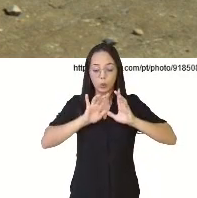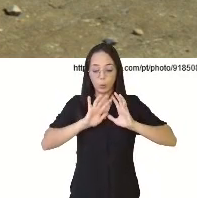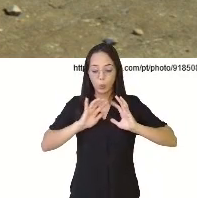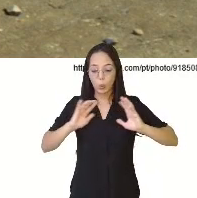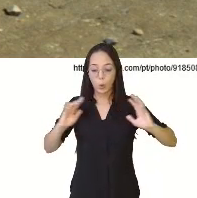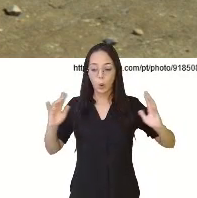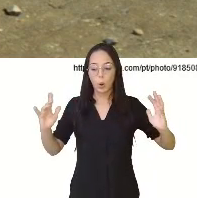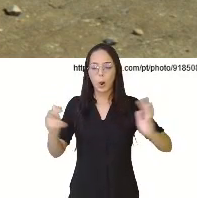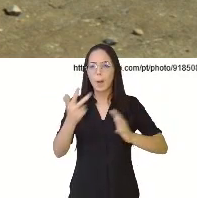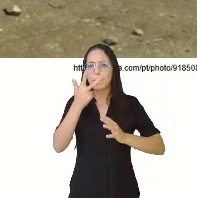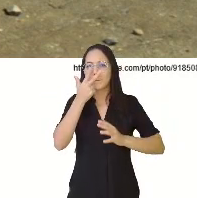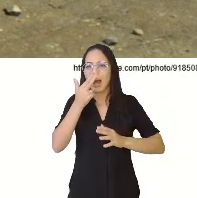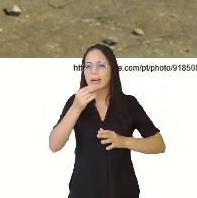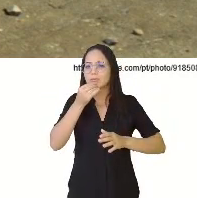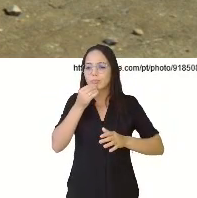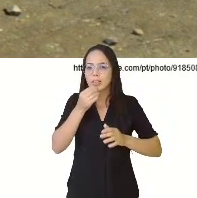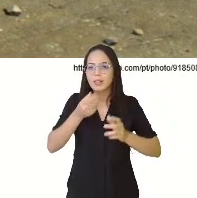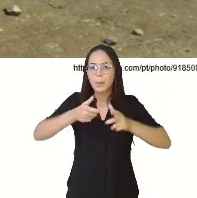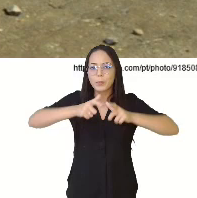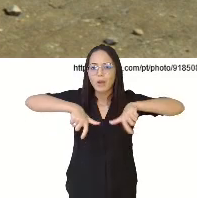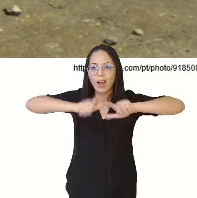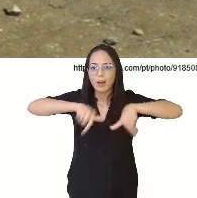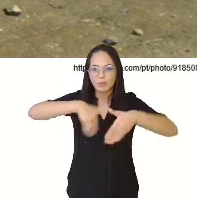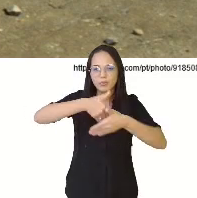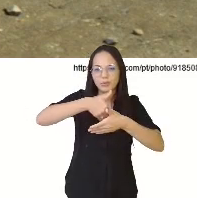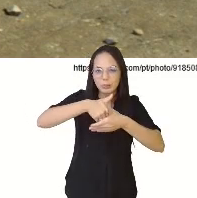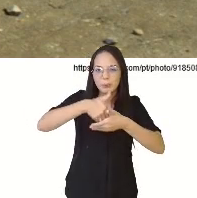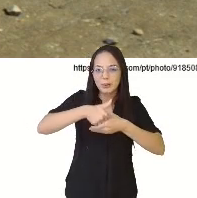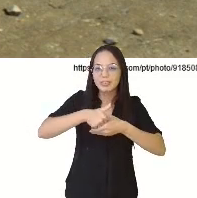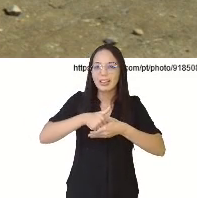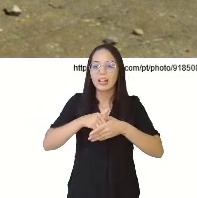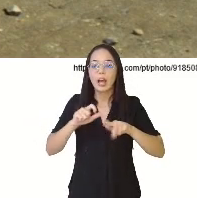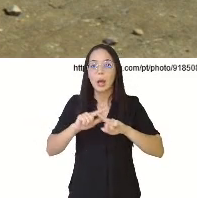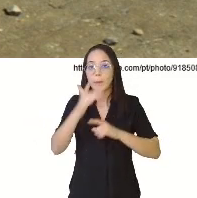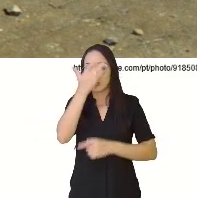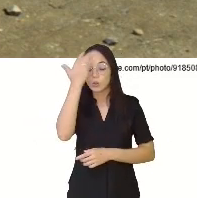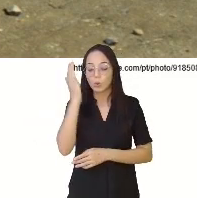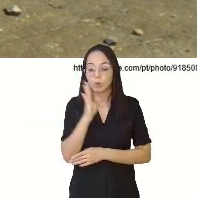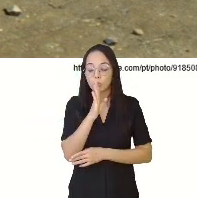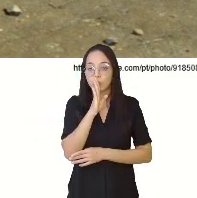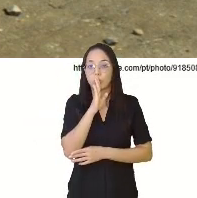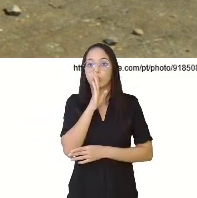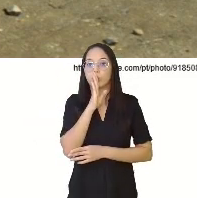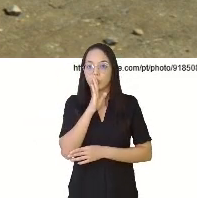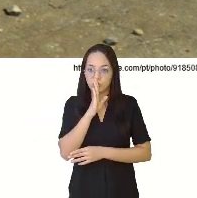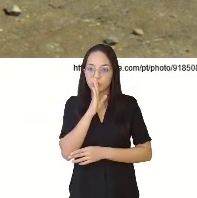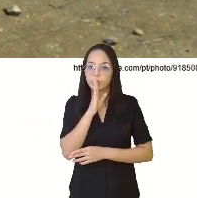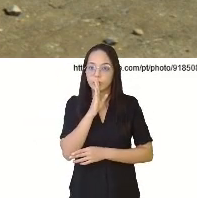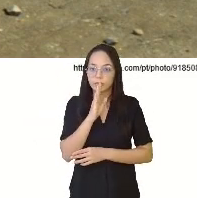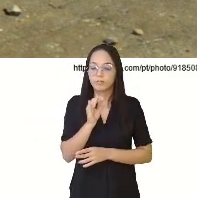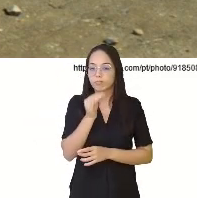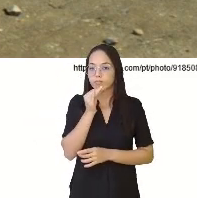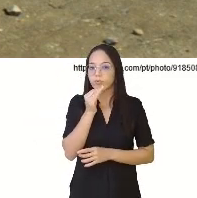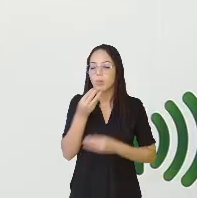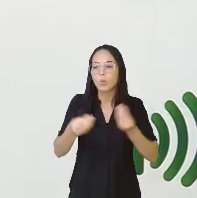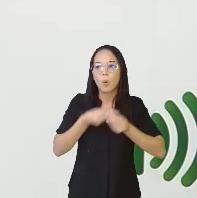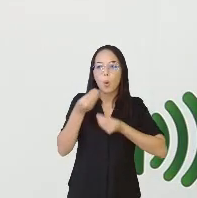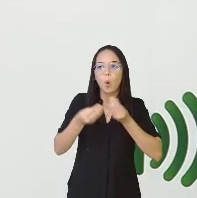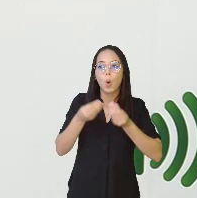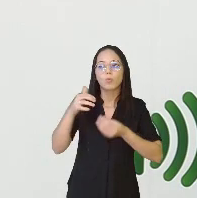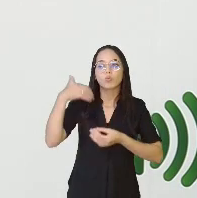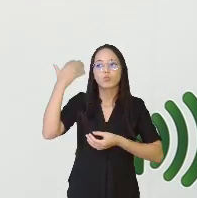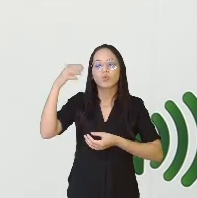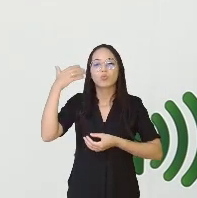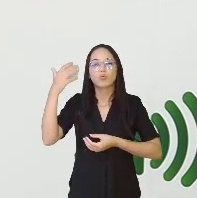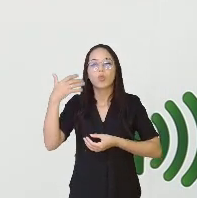parece um estádio de futebol, né? E aí ficavam todos em silêncio. E a acústica, que é o que tem a ver com o som, como o som seria